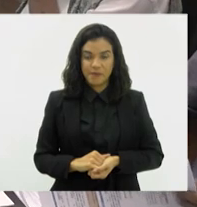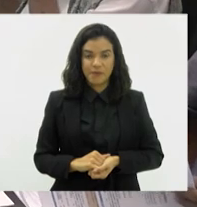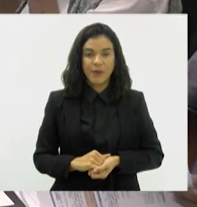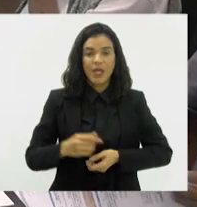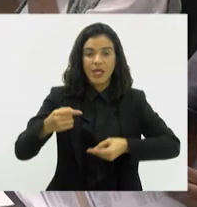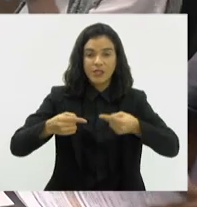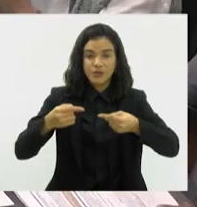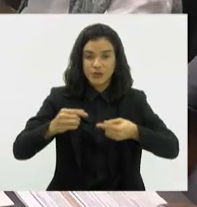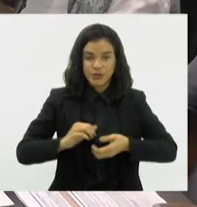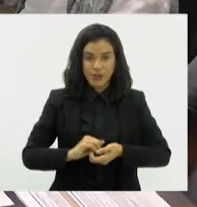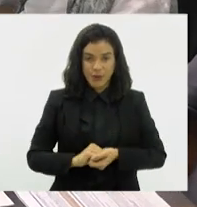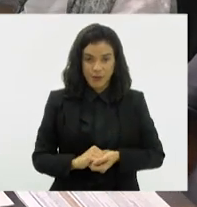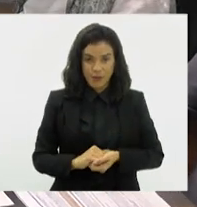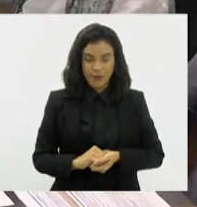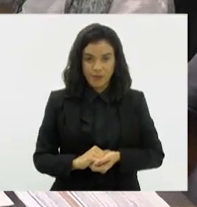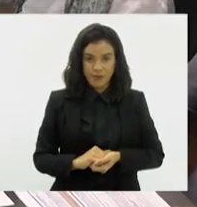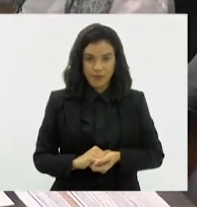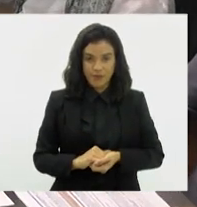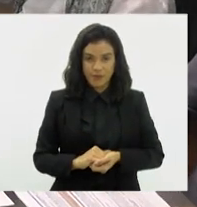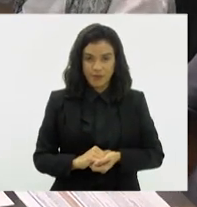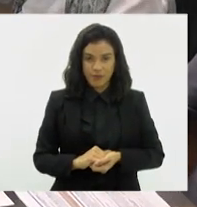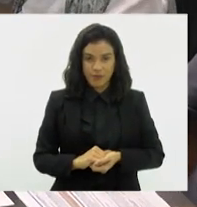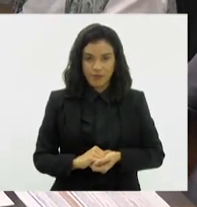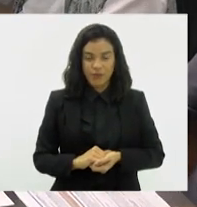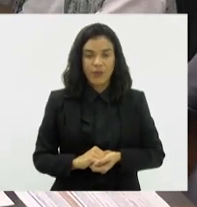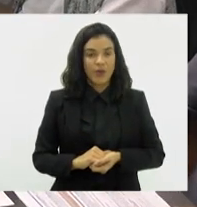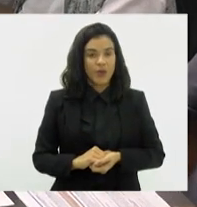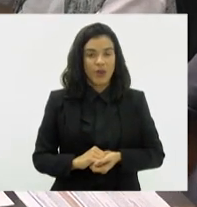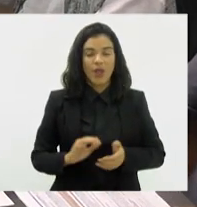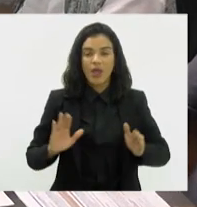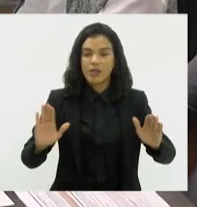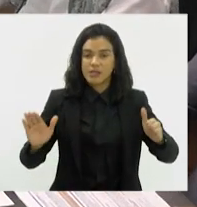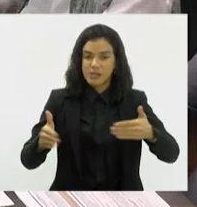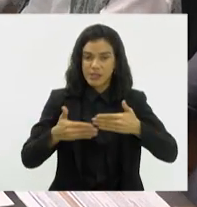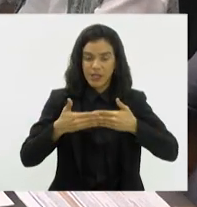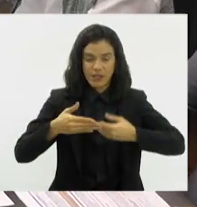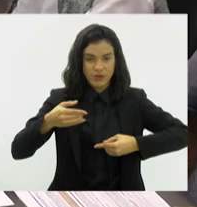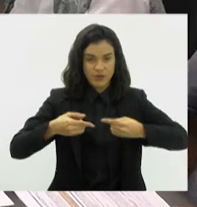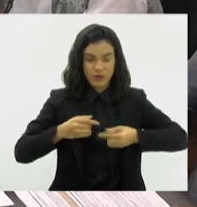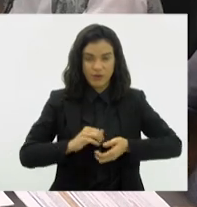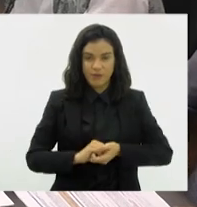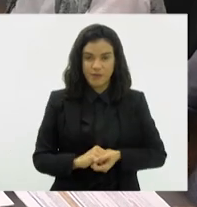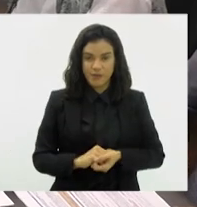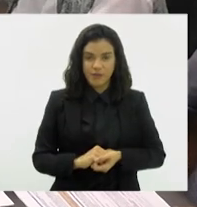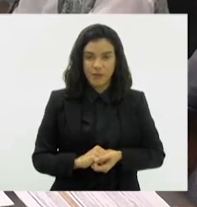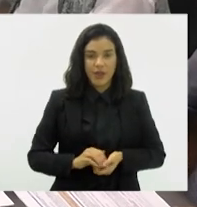Em discussão. Não havendo quem queira discutir, encerrada a